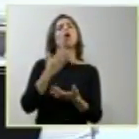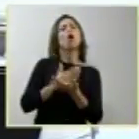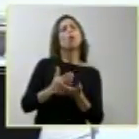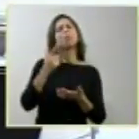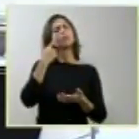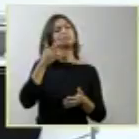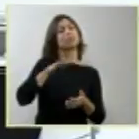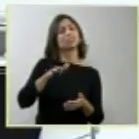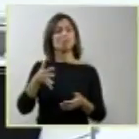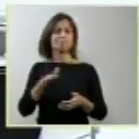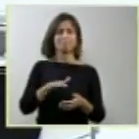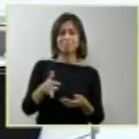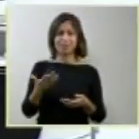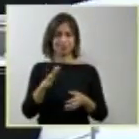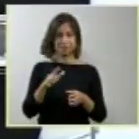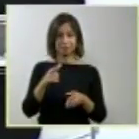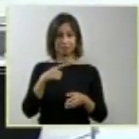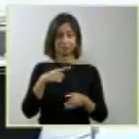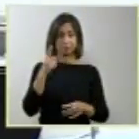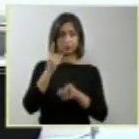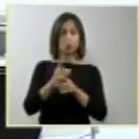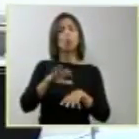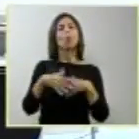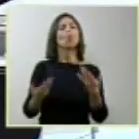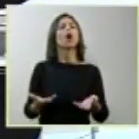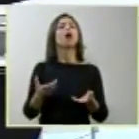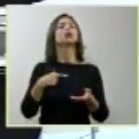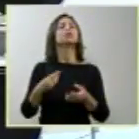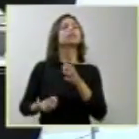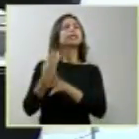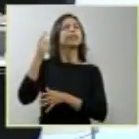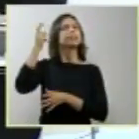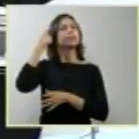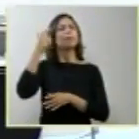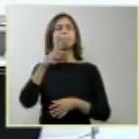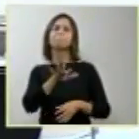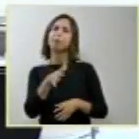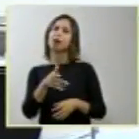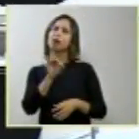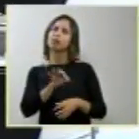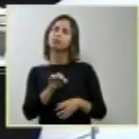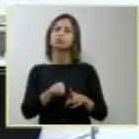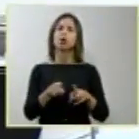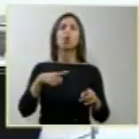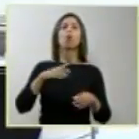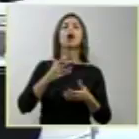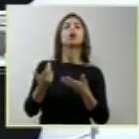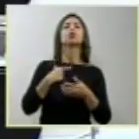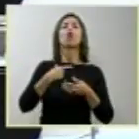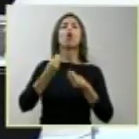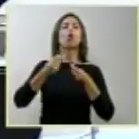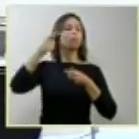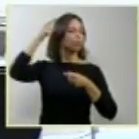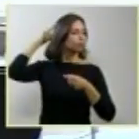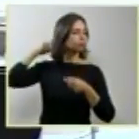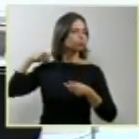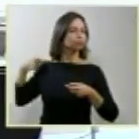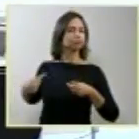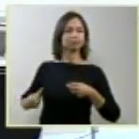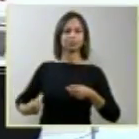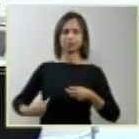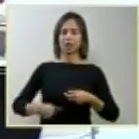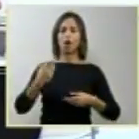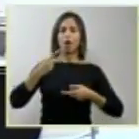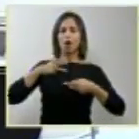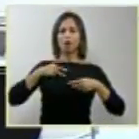menos, tudo é mais ou menos. Quando é que forma o cérebro? Mais ou menos. Quando é que forma o sistema nervoso? Tudo é aproximadamente. Agora, o único momento que